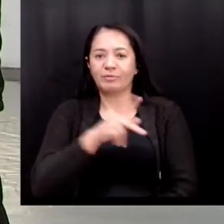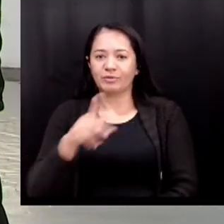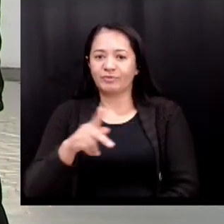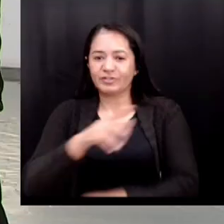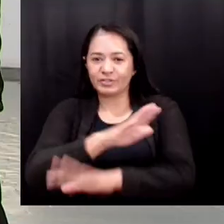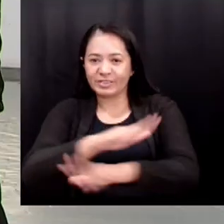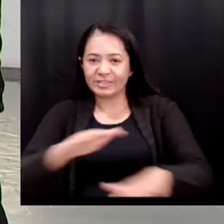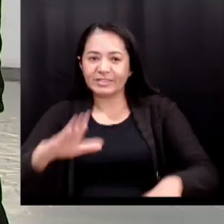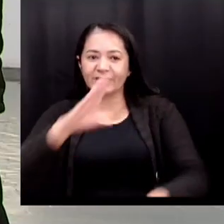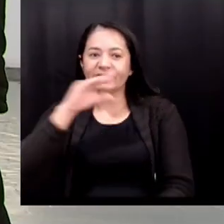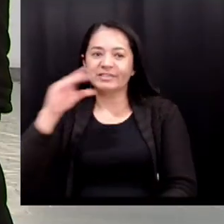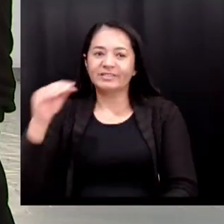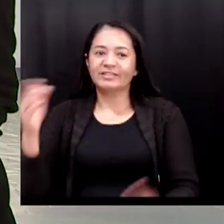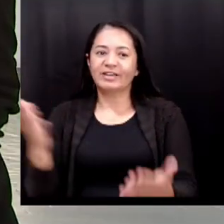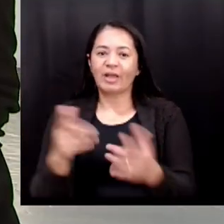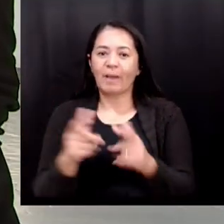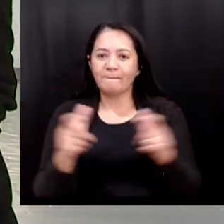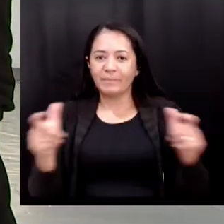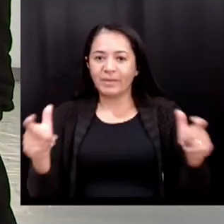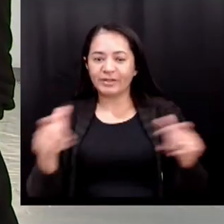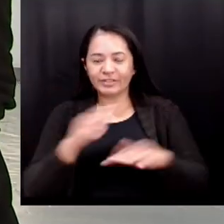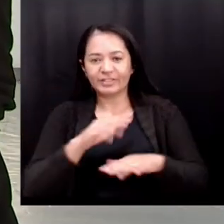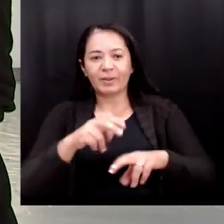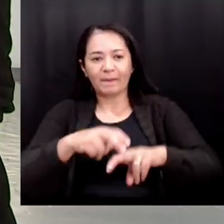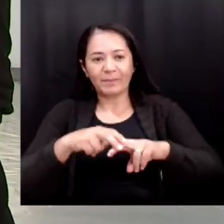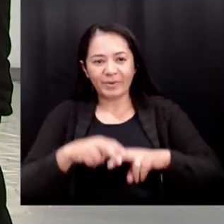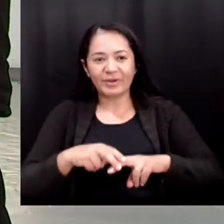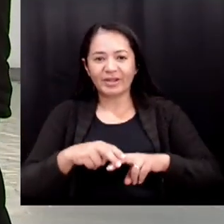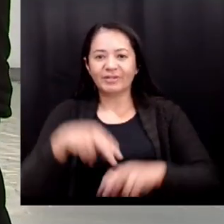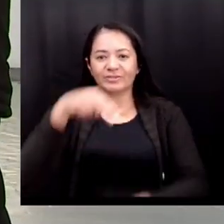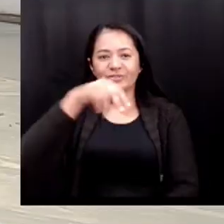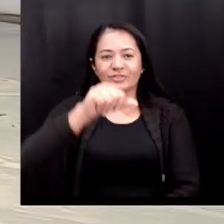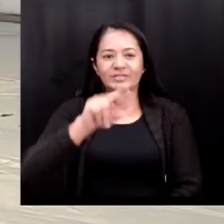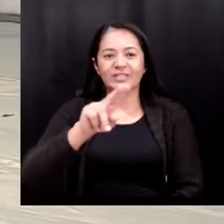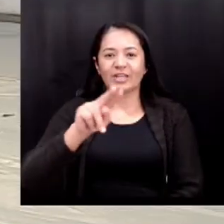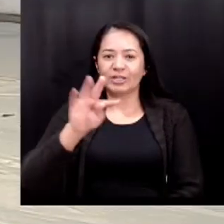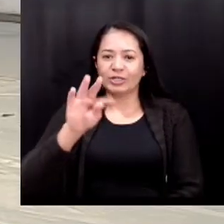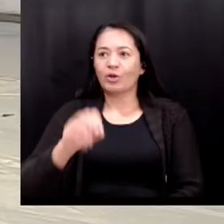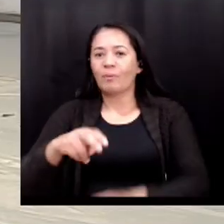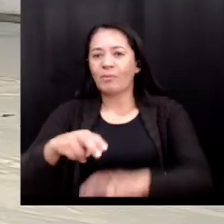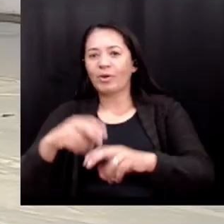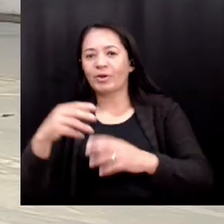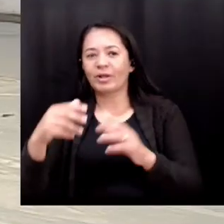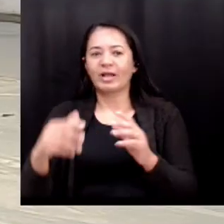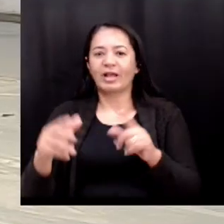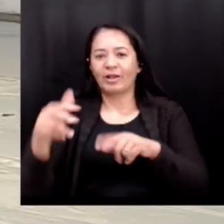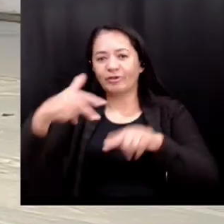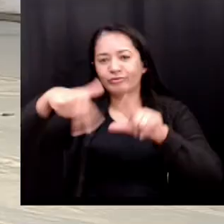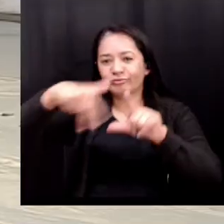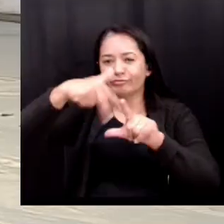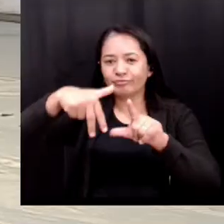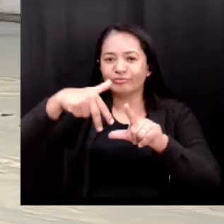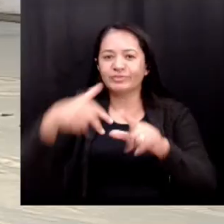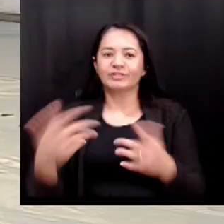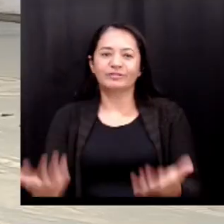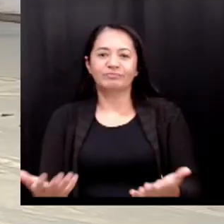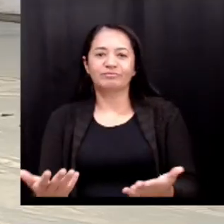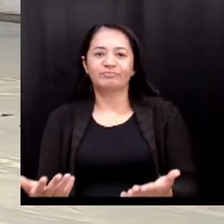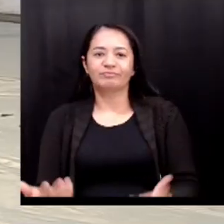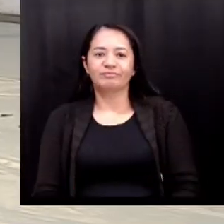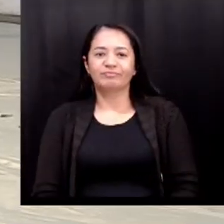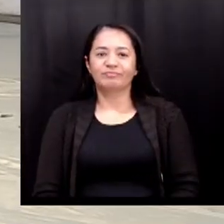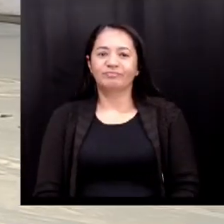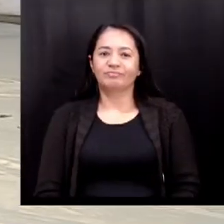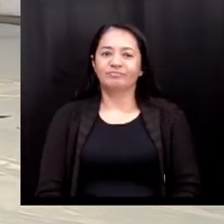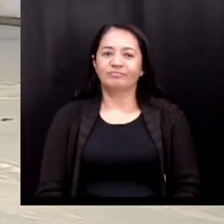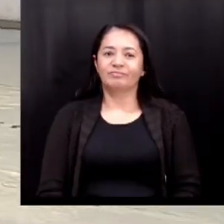das crianças vem por conta do Naruto, vem por conta de desenho, Naruto, Tartarugas Ninja. Então essa questão pop